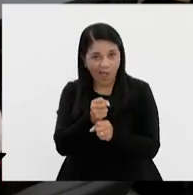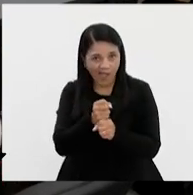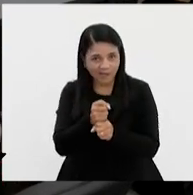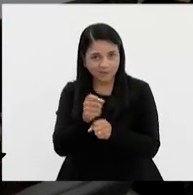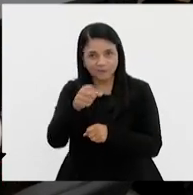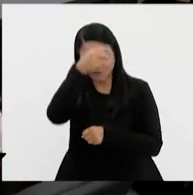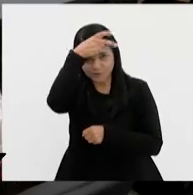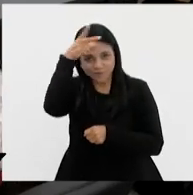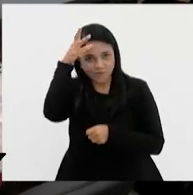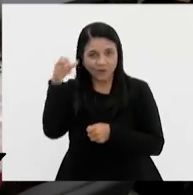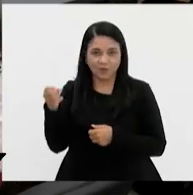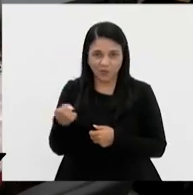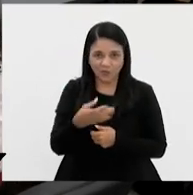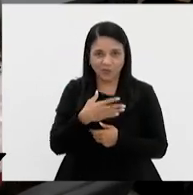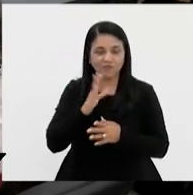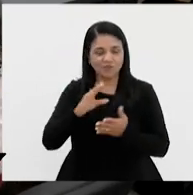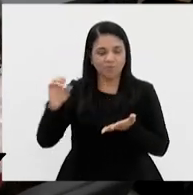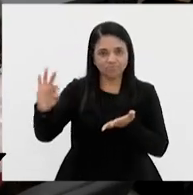sancione.